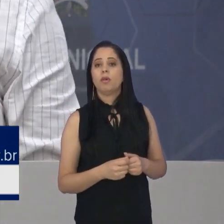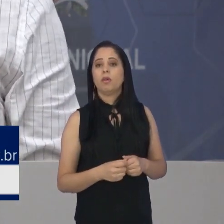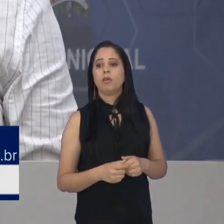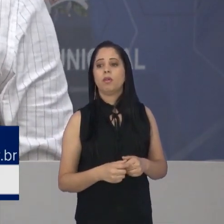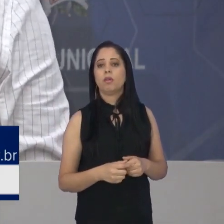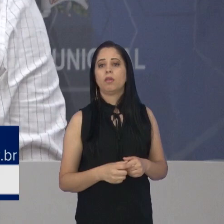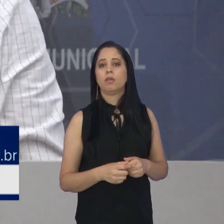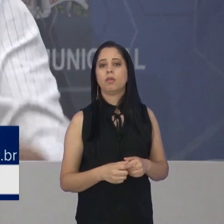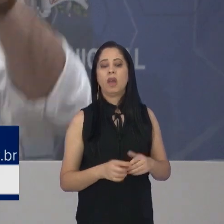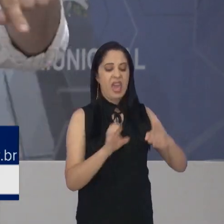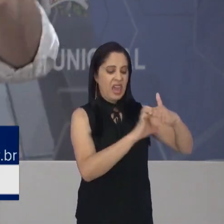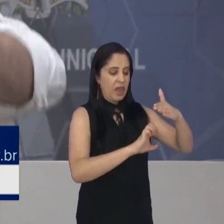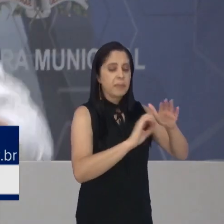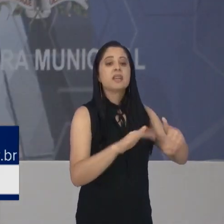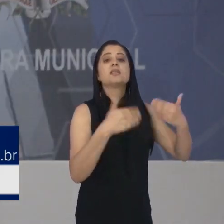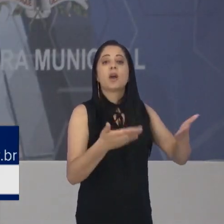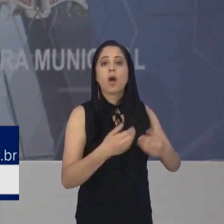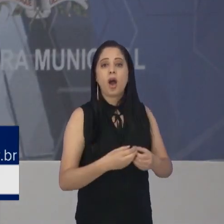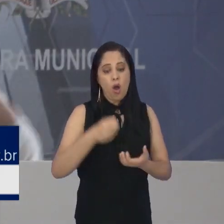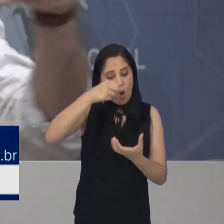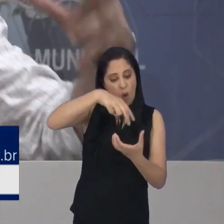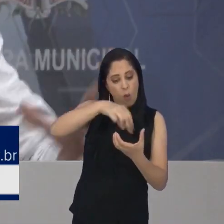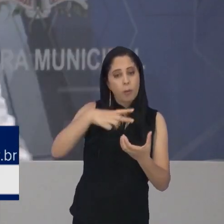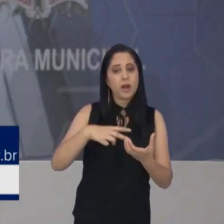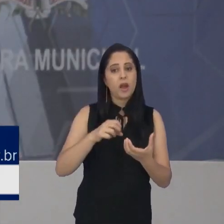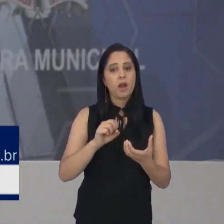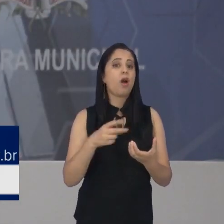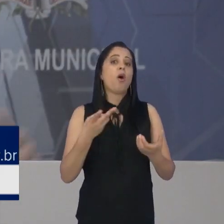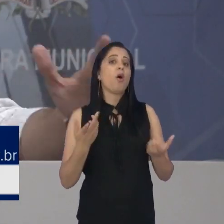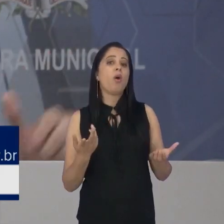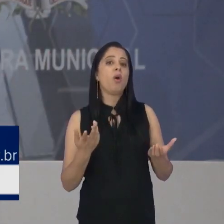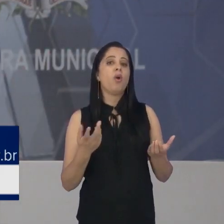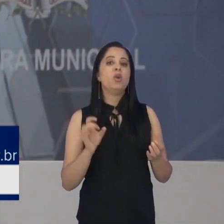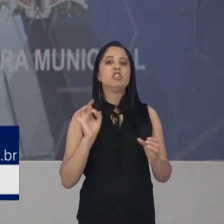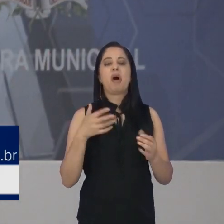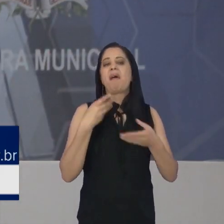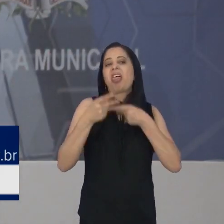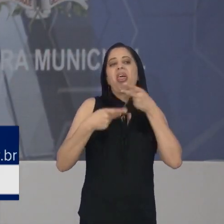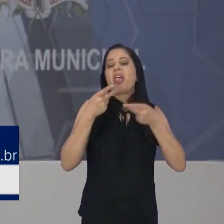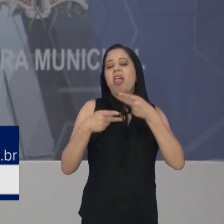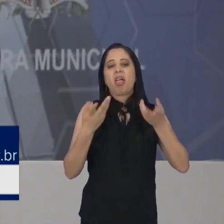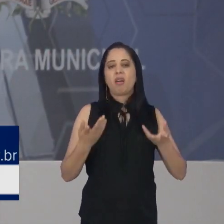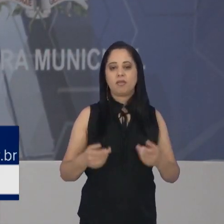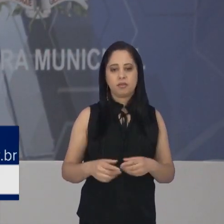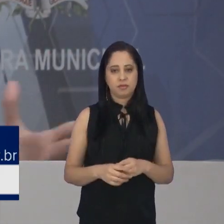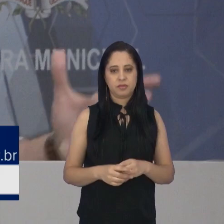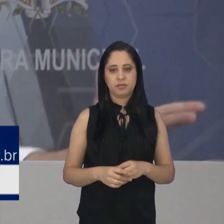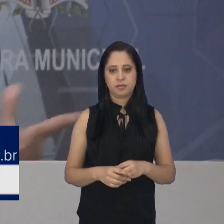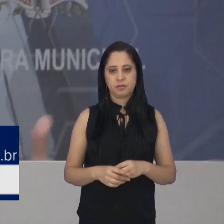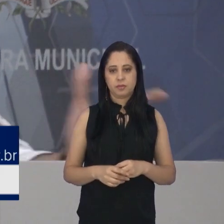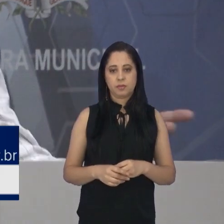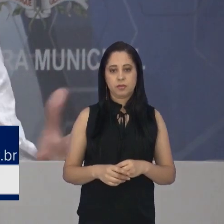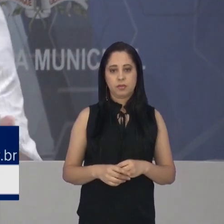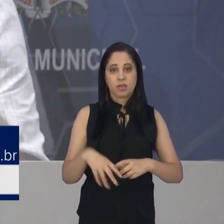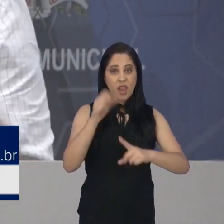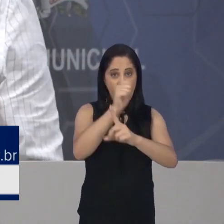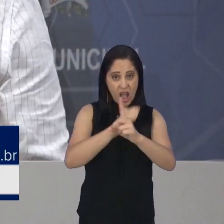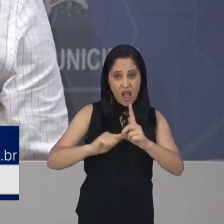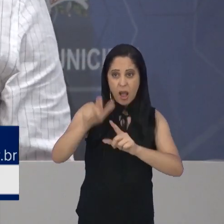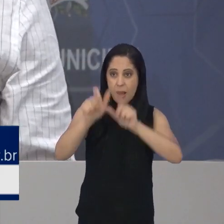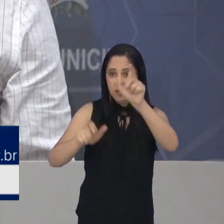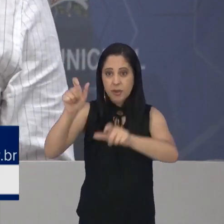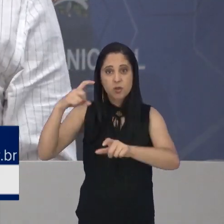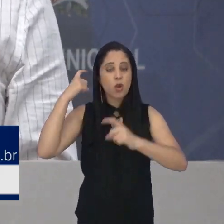Qual vai ser a empresa? Vai ser na Urban mesmo ou foi só discurso? A sociedade joseense está